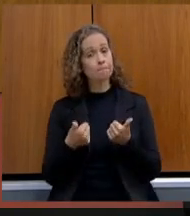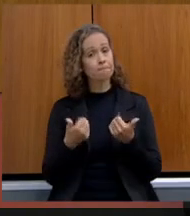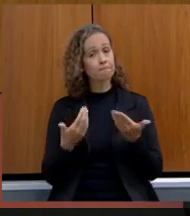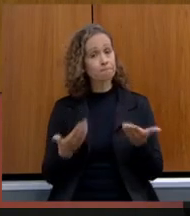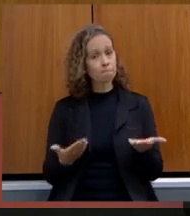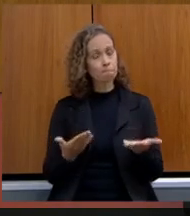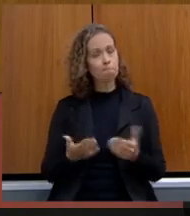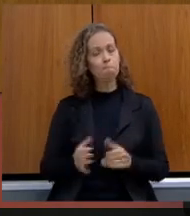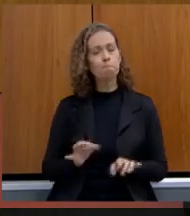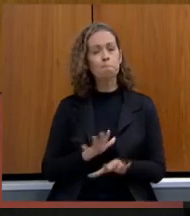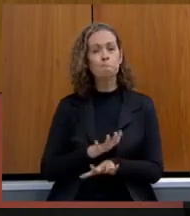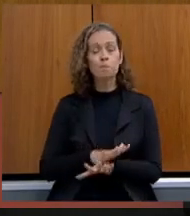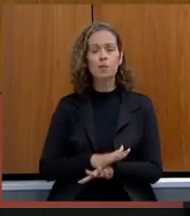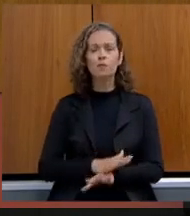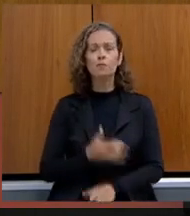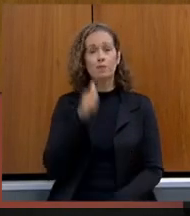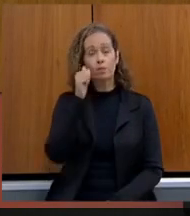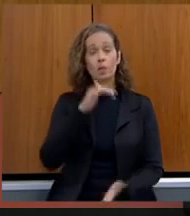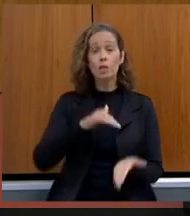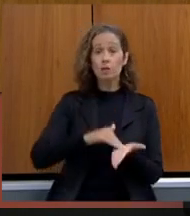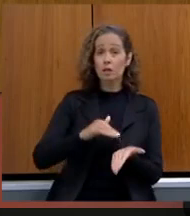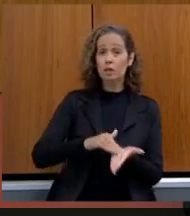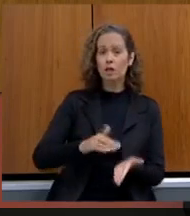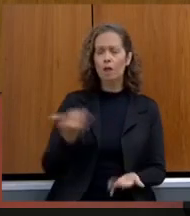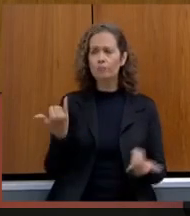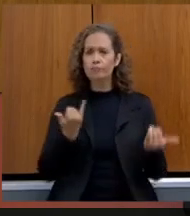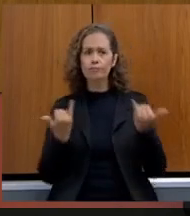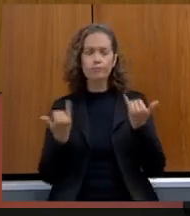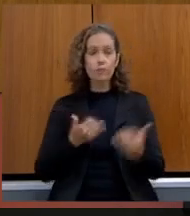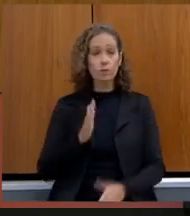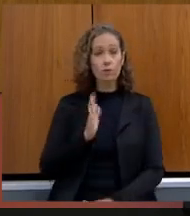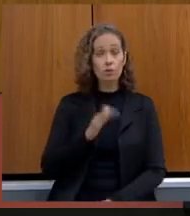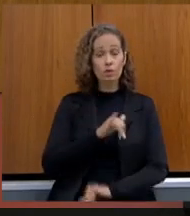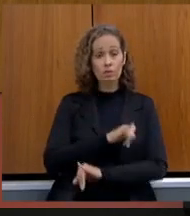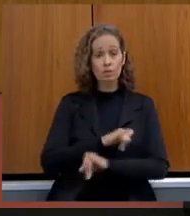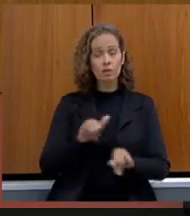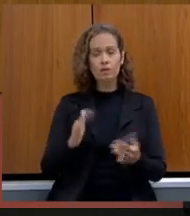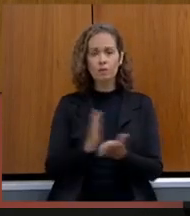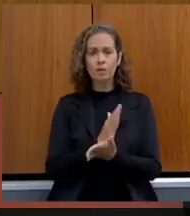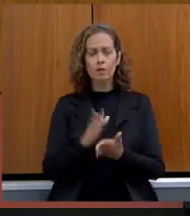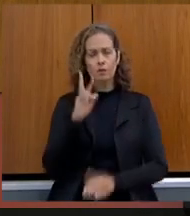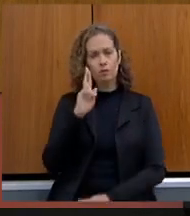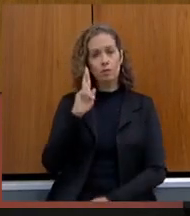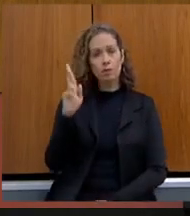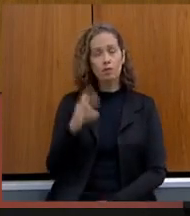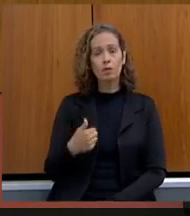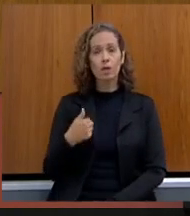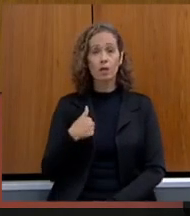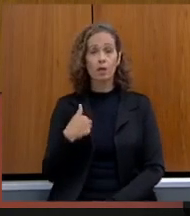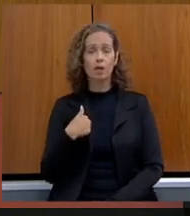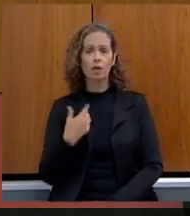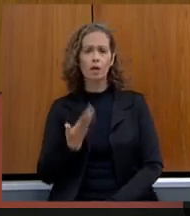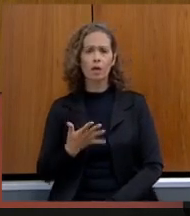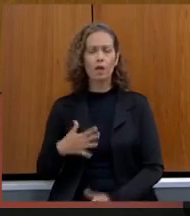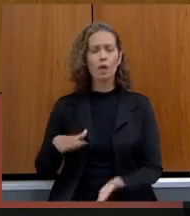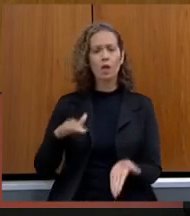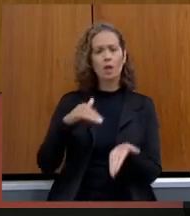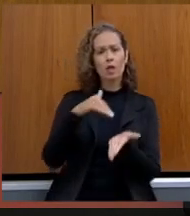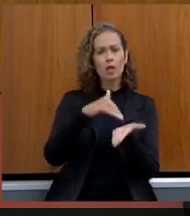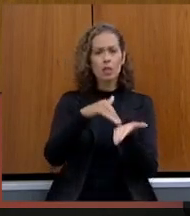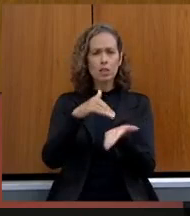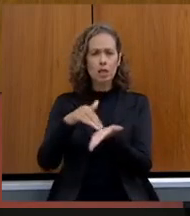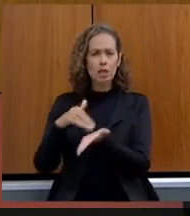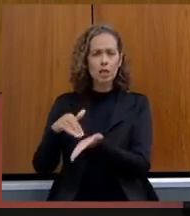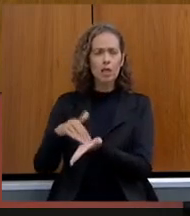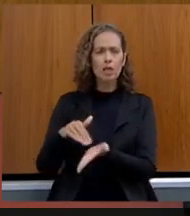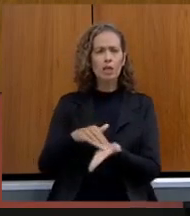efetivamente uma secretária que eu já ouvi falando para alguns diretores não sou a secretária do gerúndio ou seja não sou a